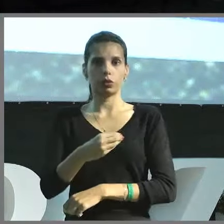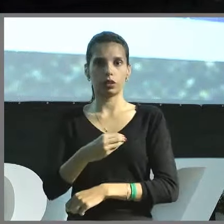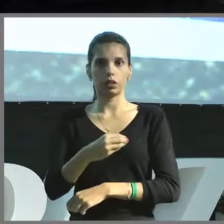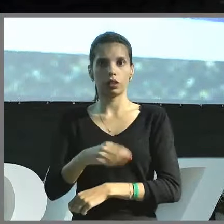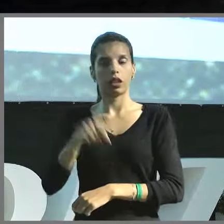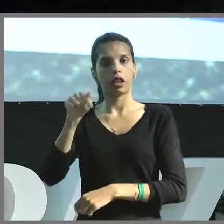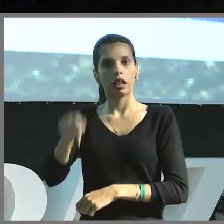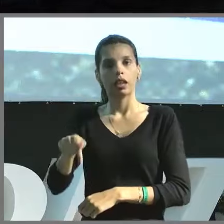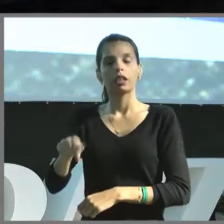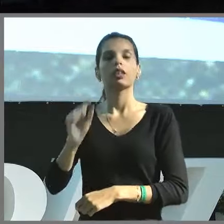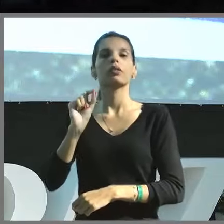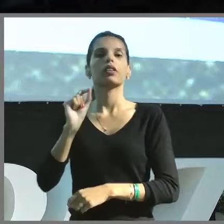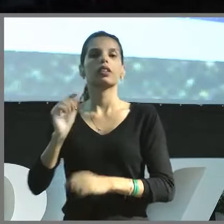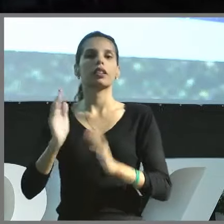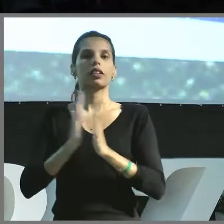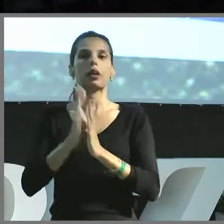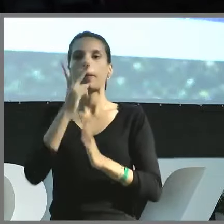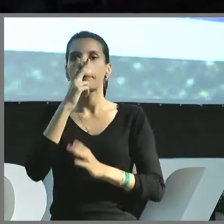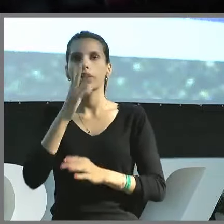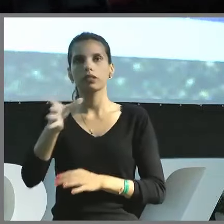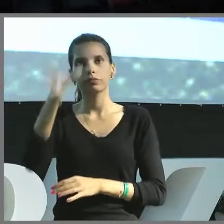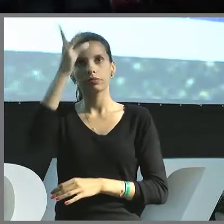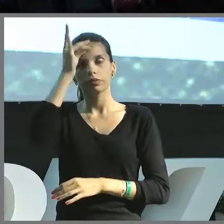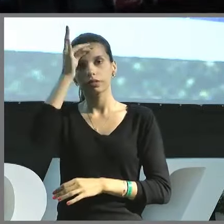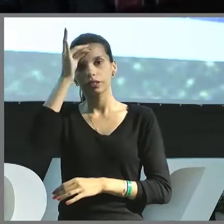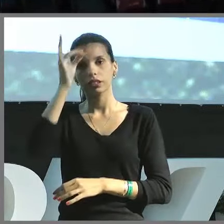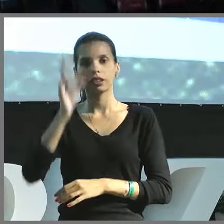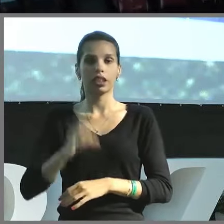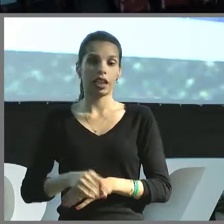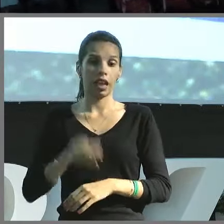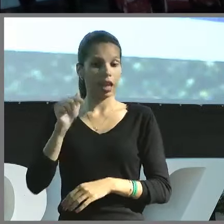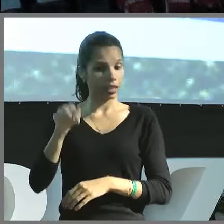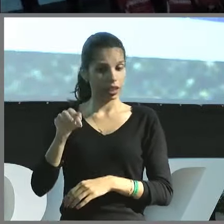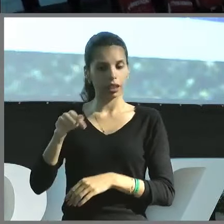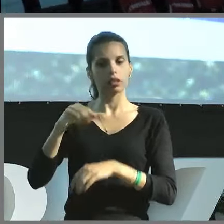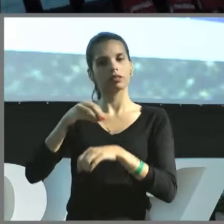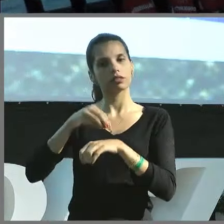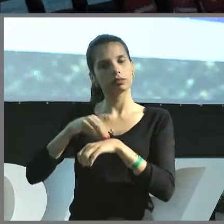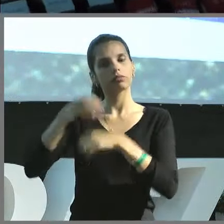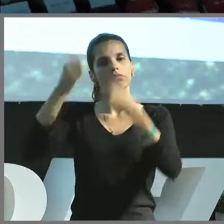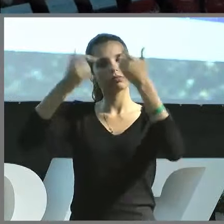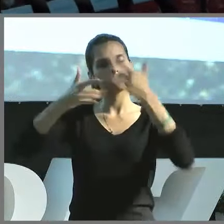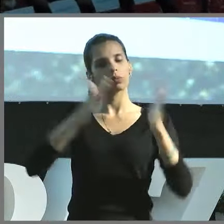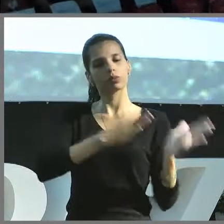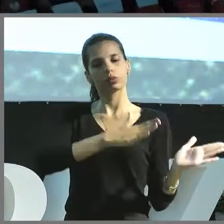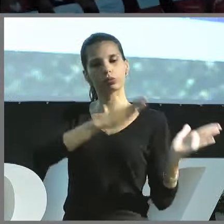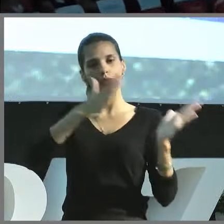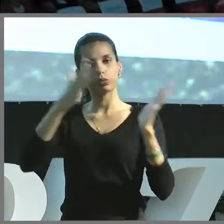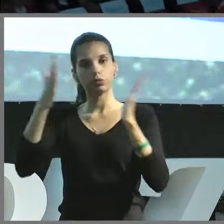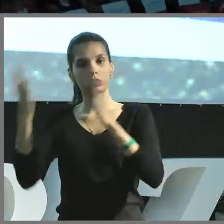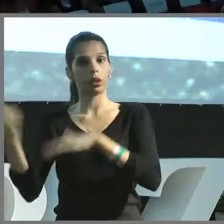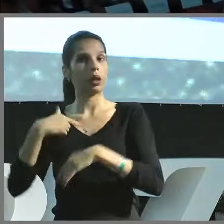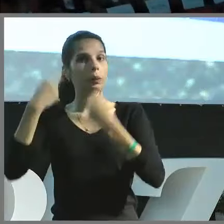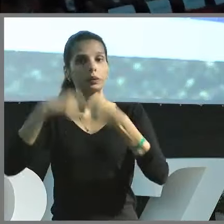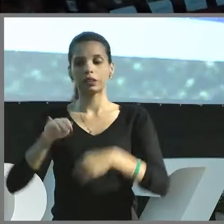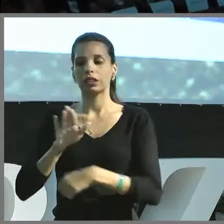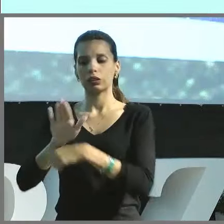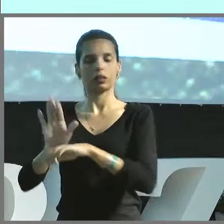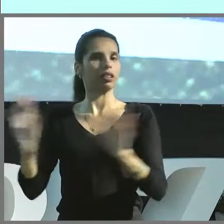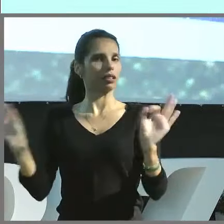Pai Nosso, mesmo que na decoreba. Ele foi de ponta a ponta, Pai Nosso. Eu não precisei ajudá-lo em nenhum